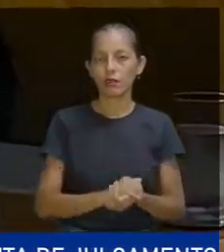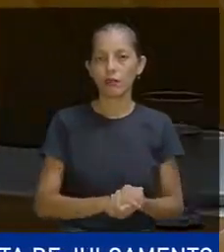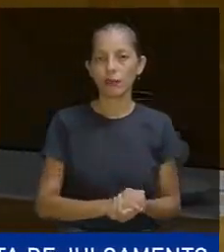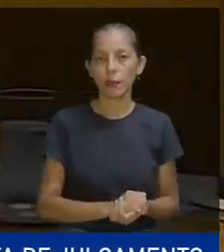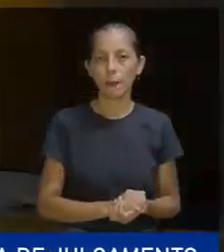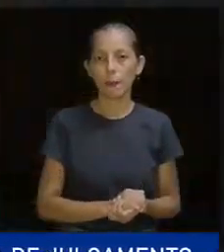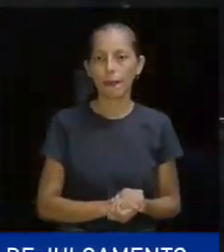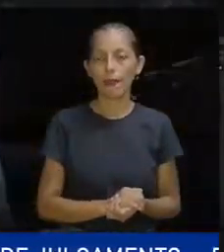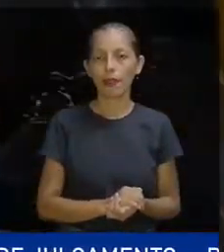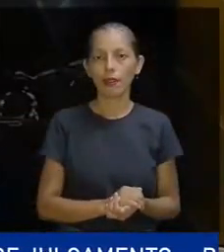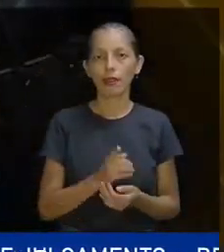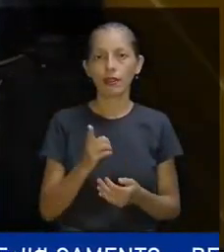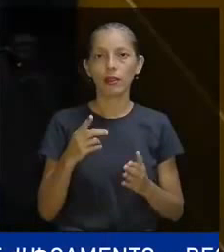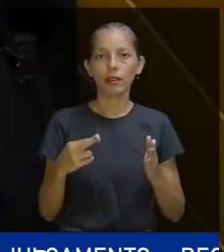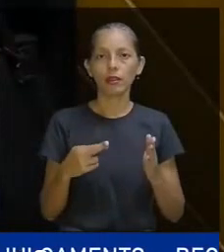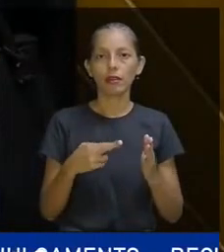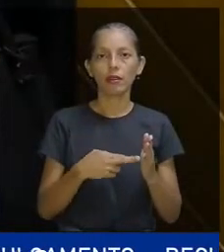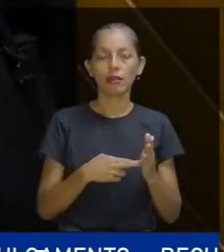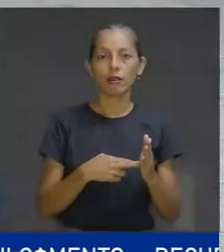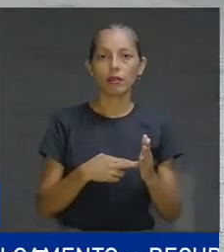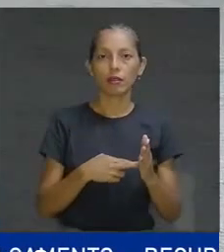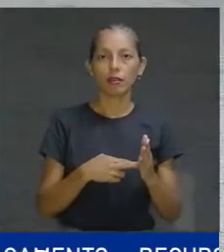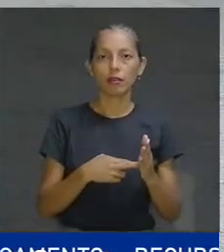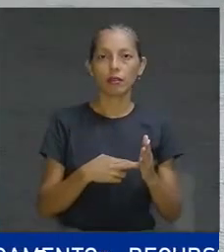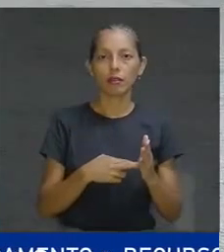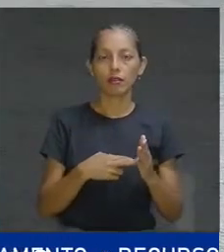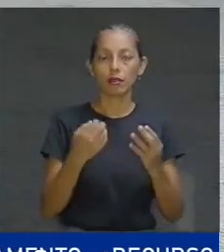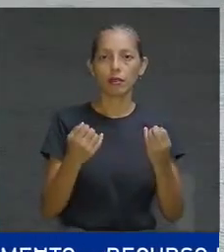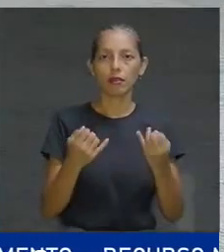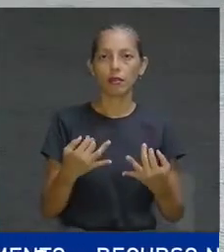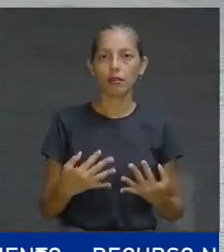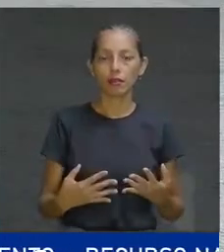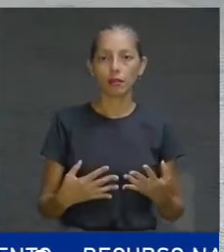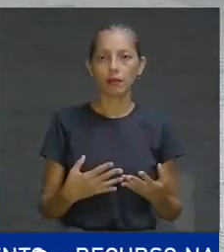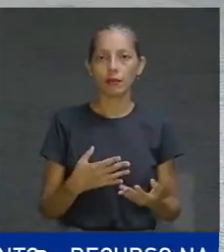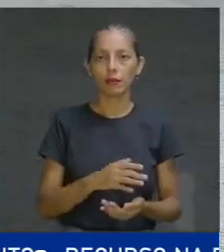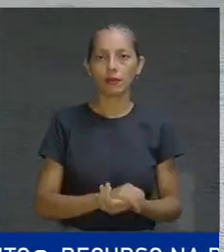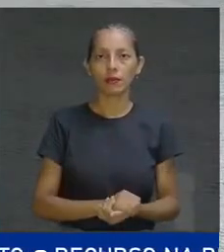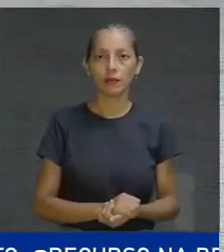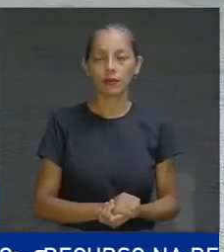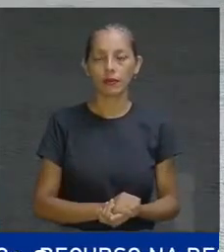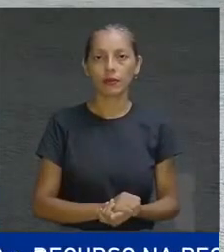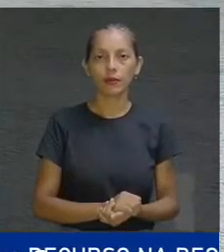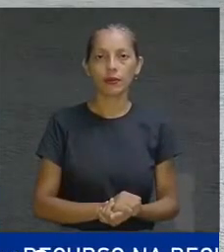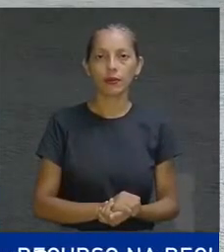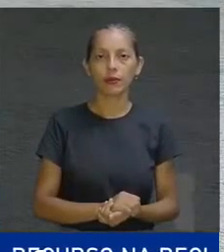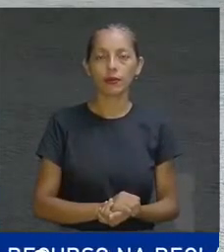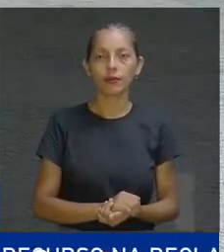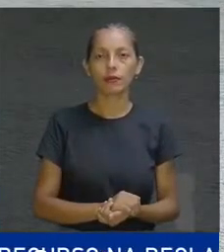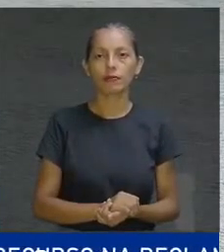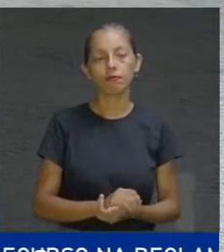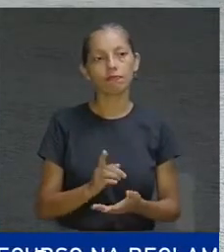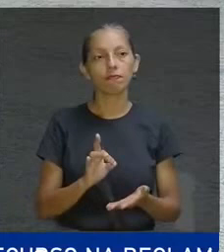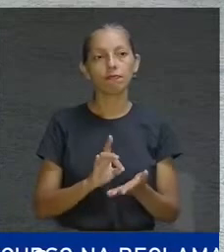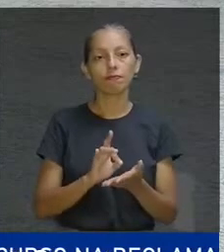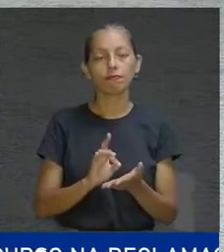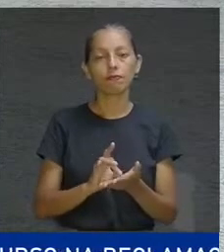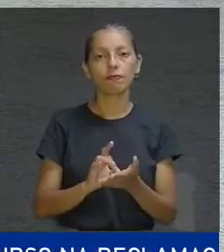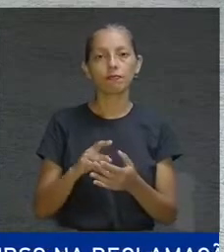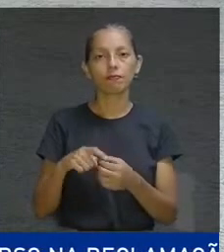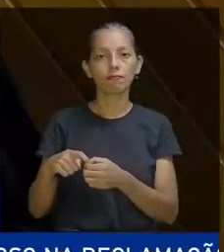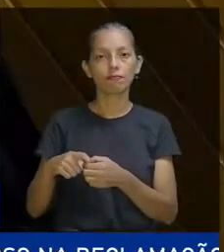bem colocada pelo nosso corregedor, tá? No sentido de que não existe fato concreto, não há realmente